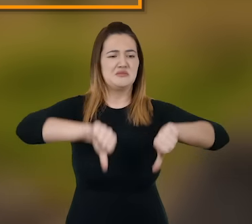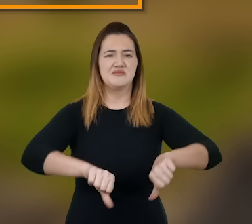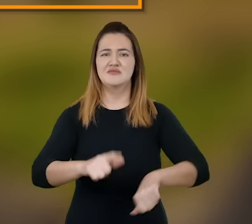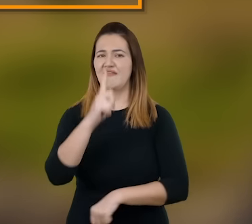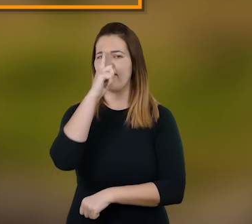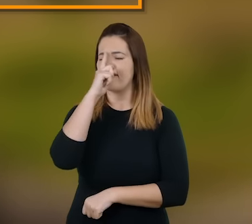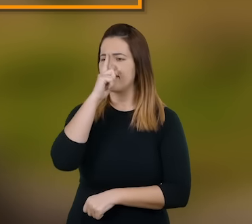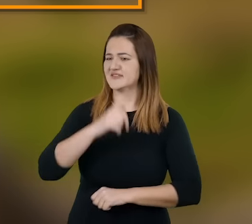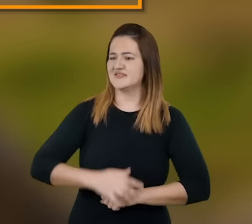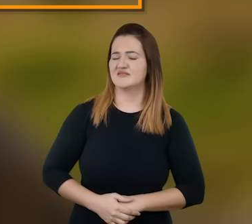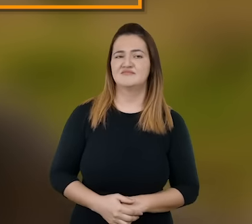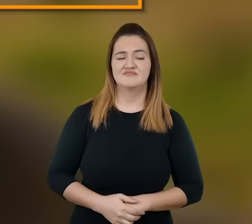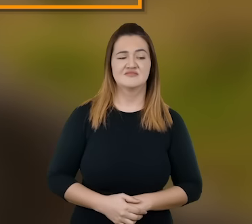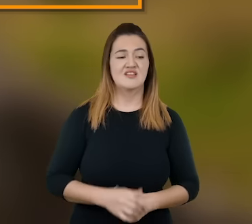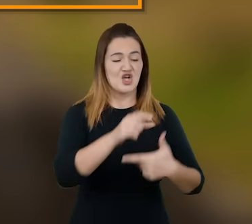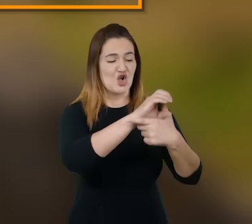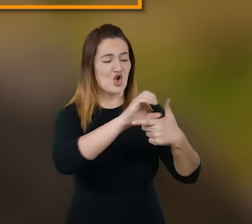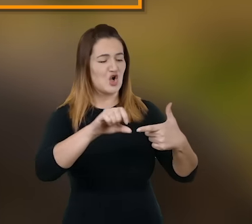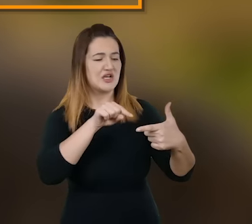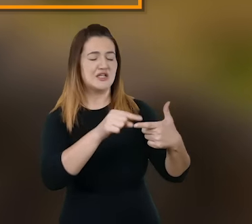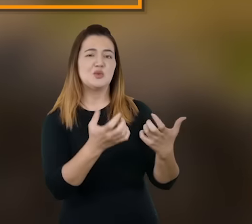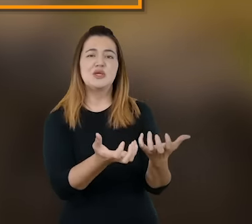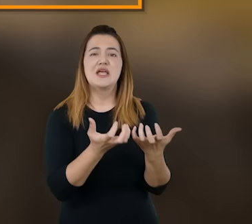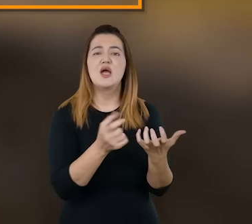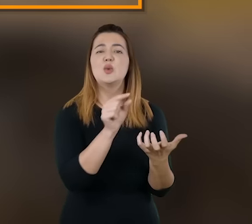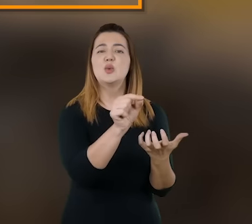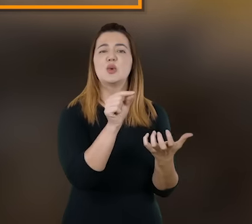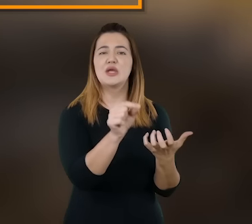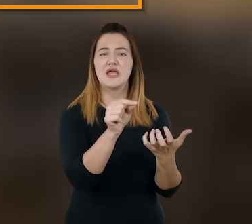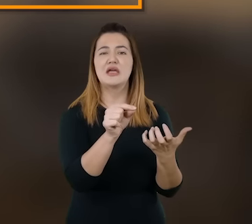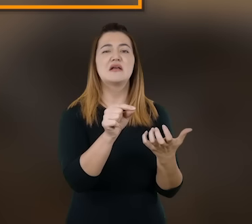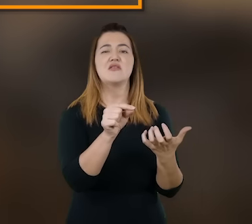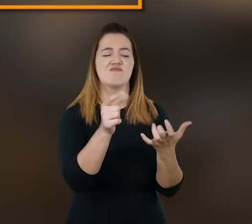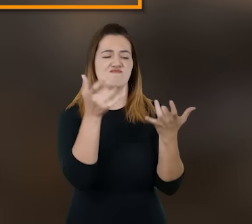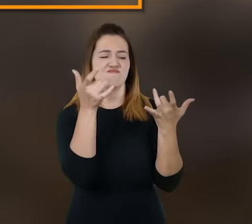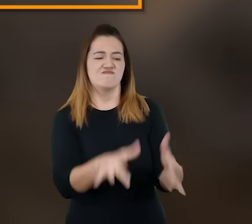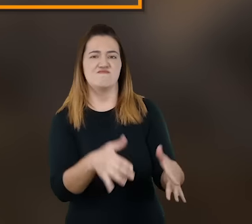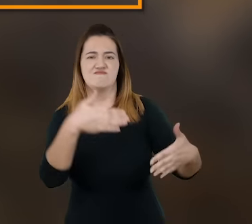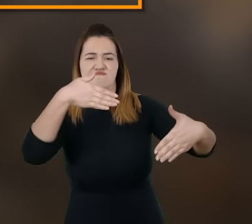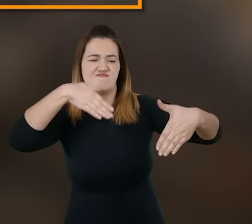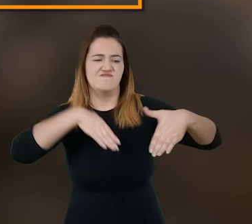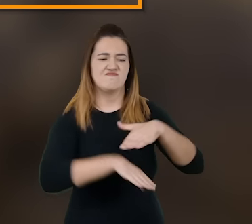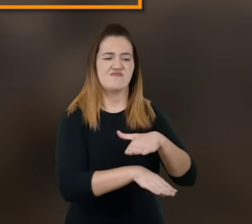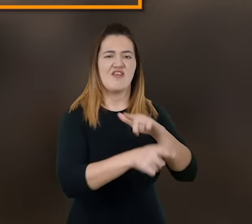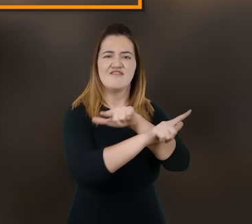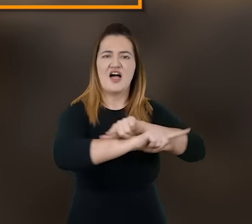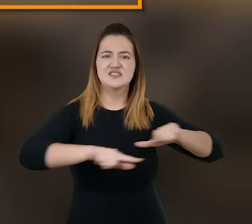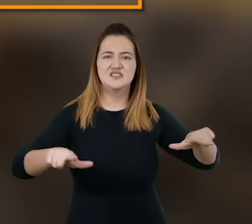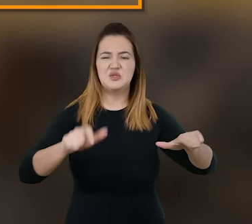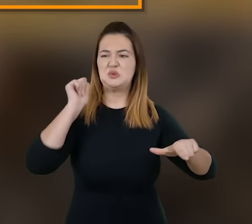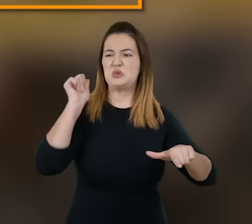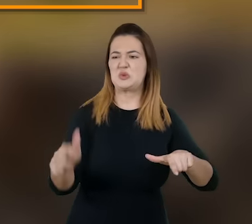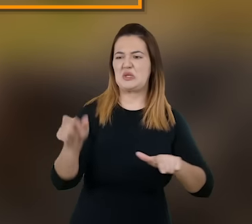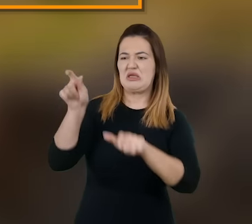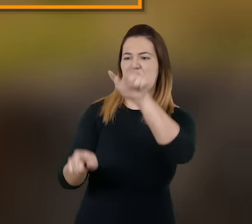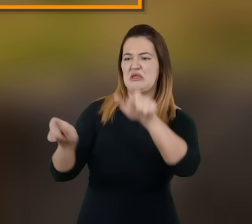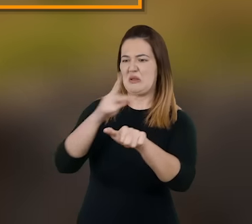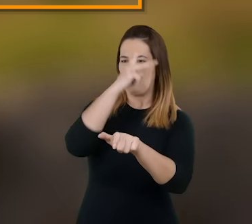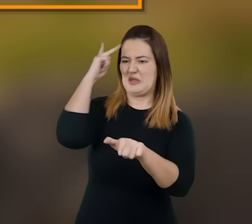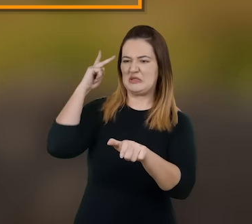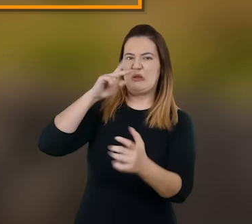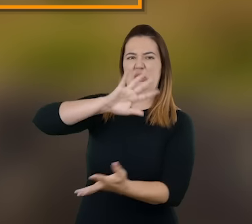Grécia. Quiseras, Corinto, estar mais abaixo do solo e mais deserto do que as areias da Líbia,